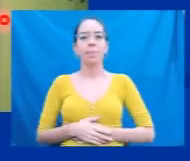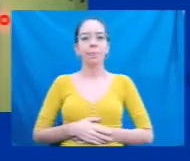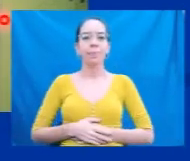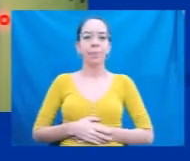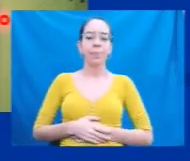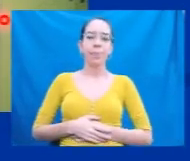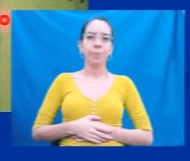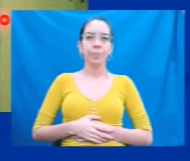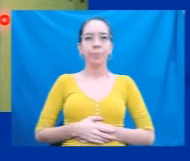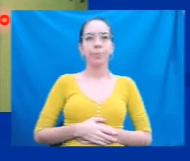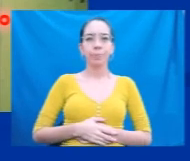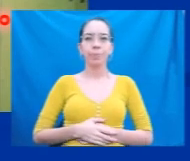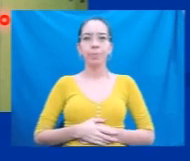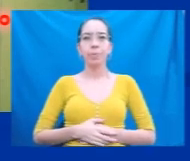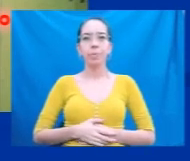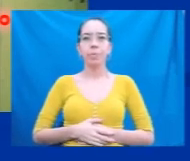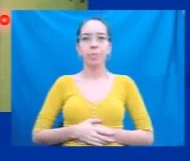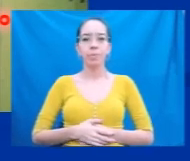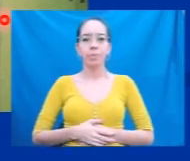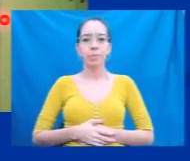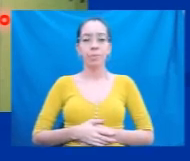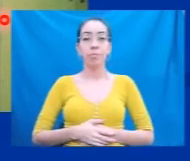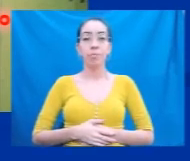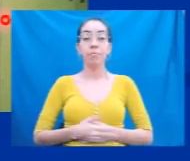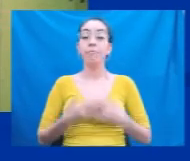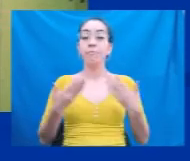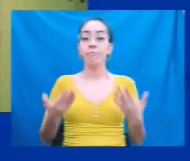totalmente largados ali, né?